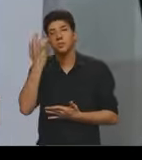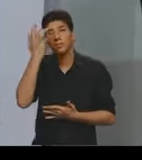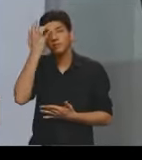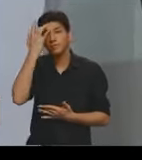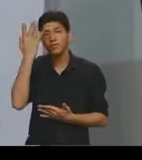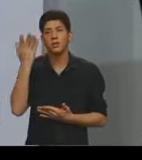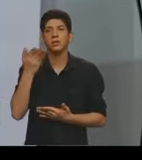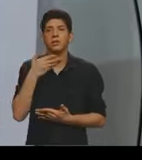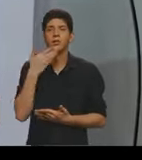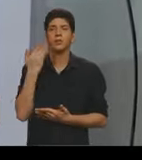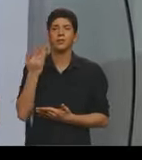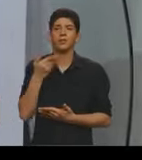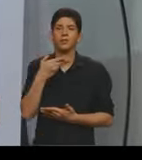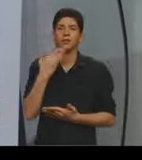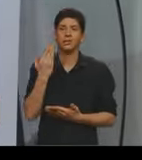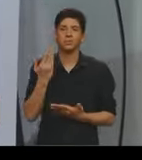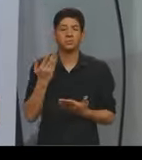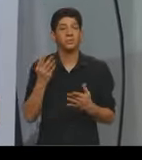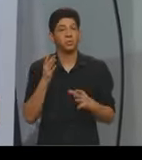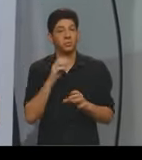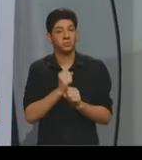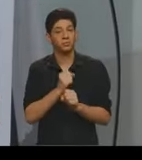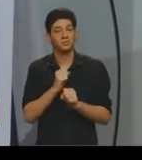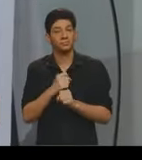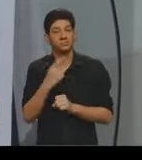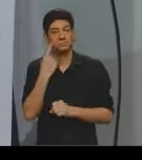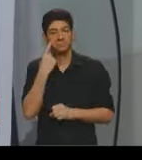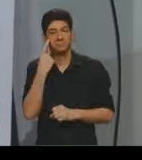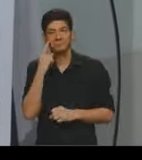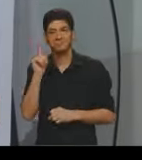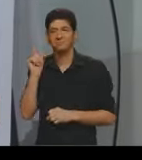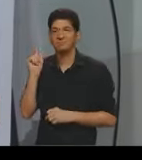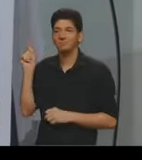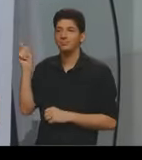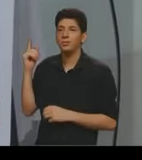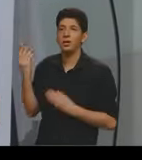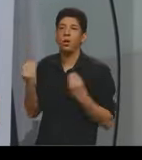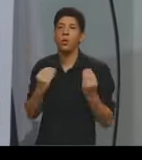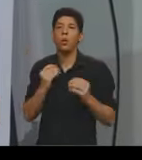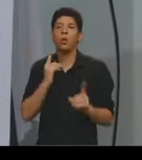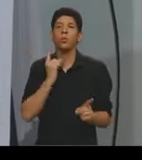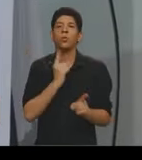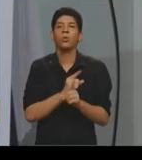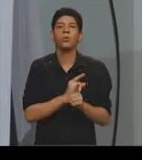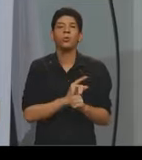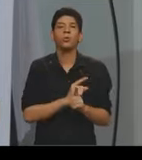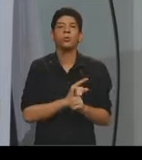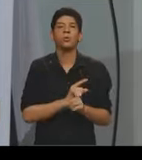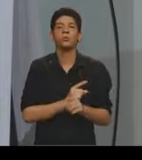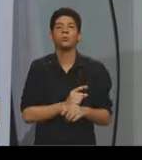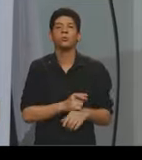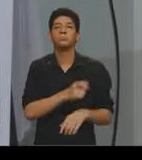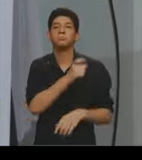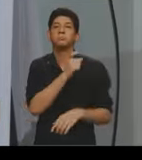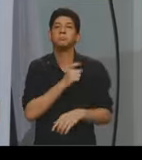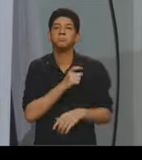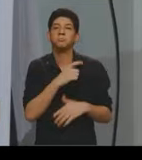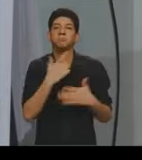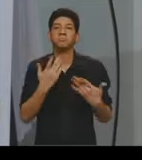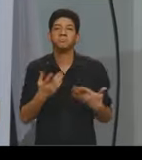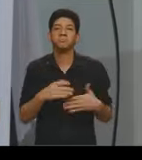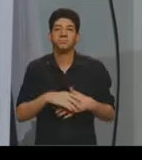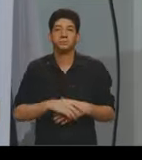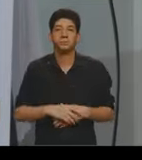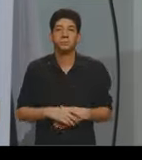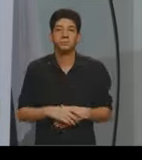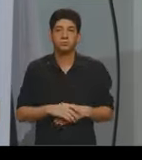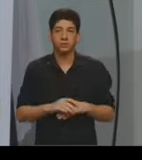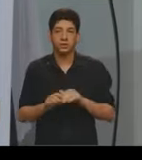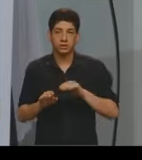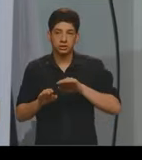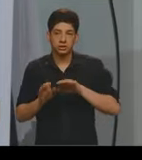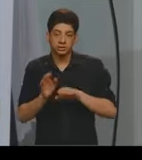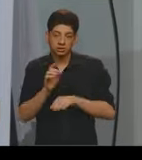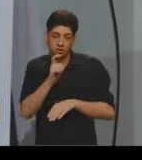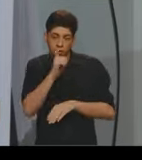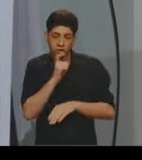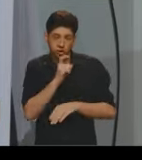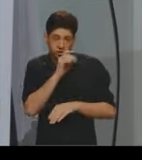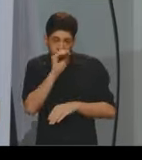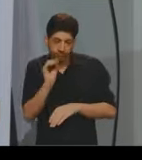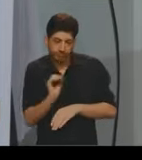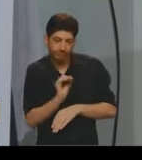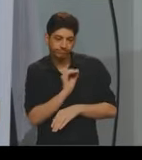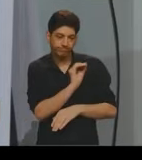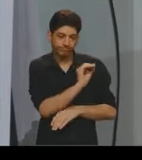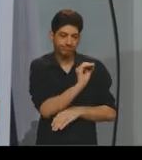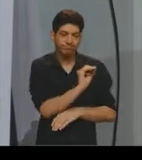né? Vamos ver. Como que eu encontro esse valor de x, né? Eu vou isolar o x e